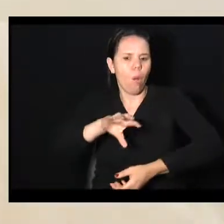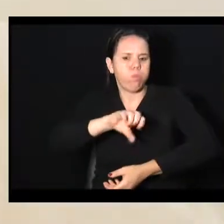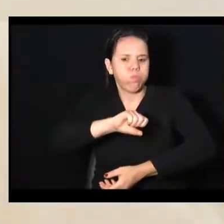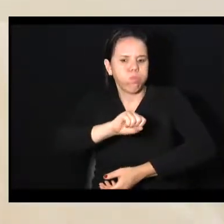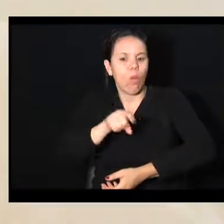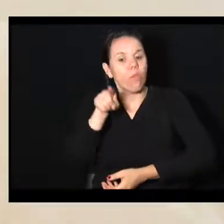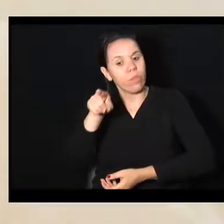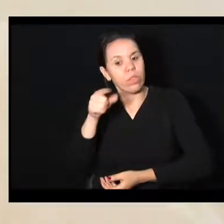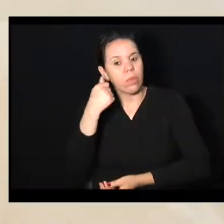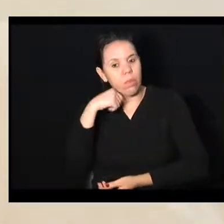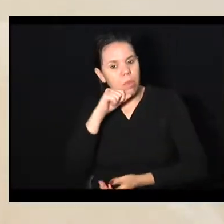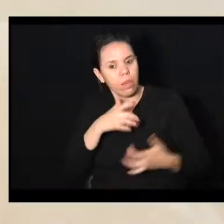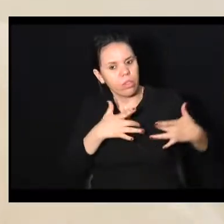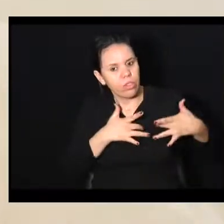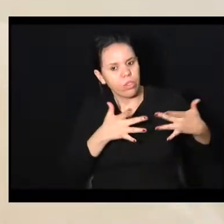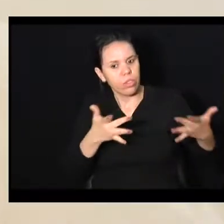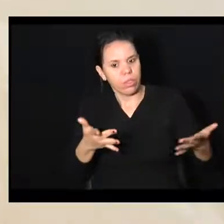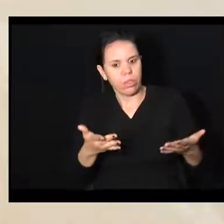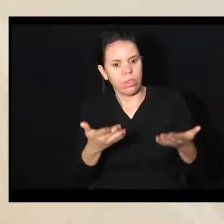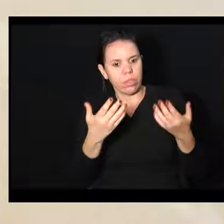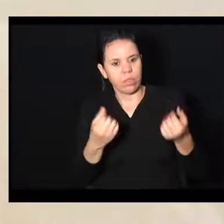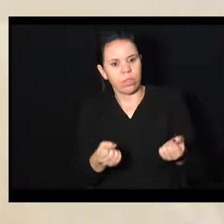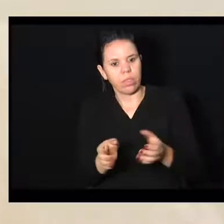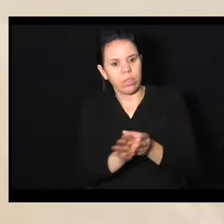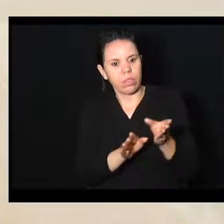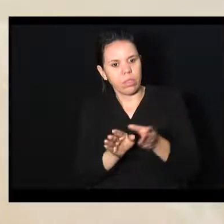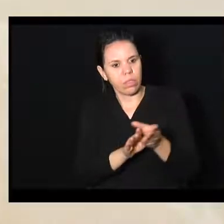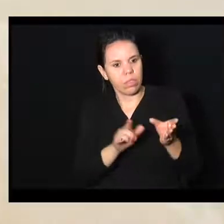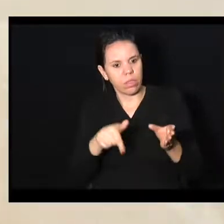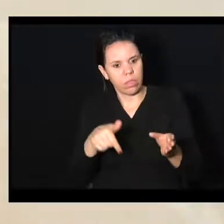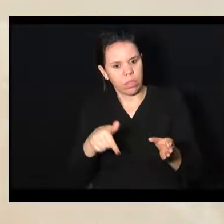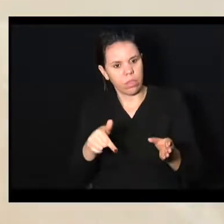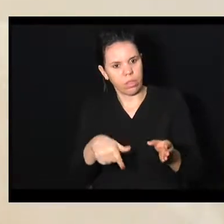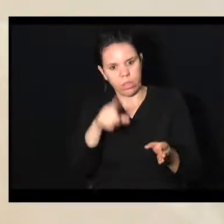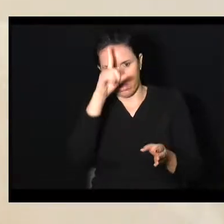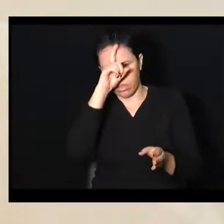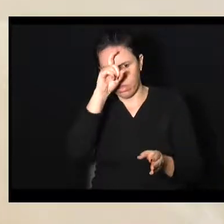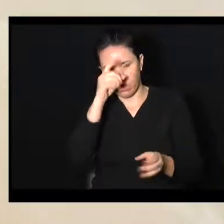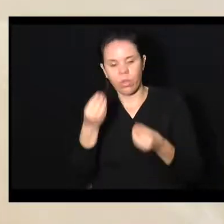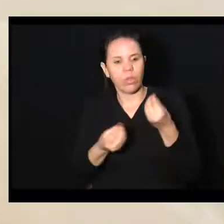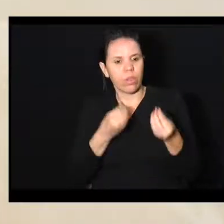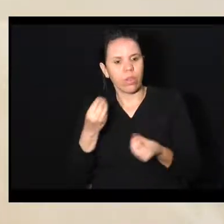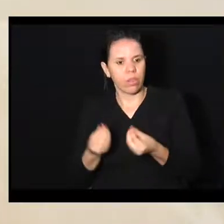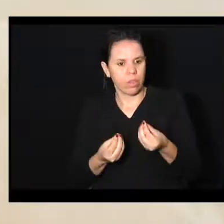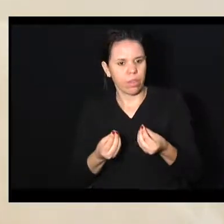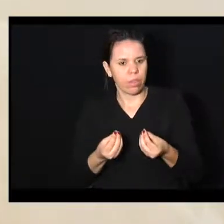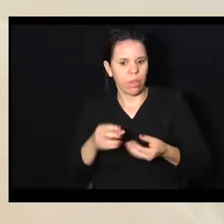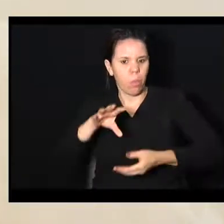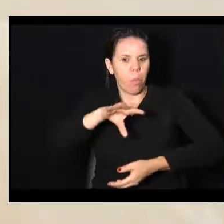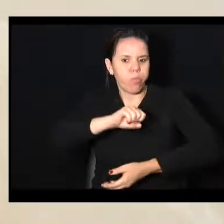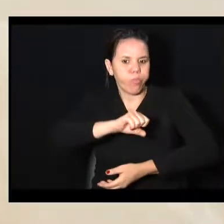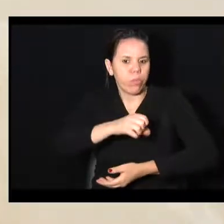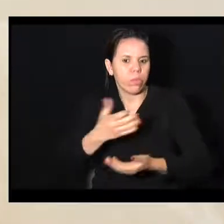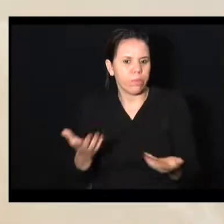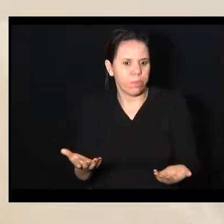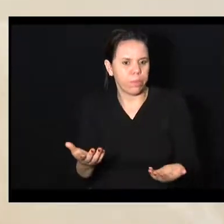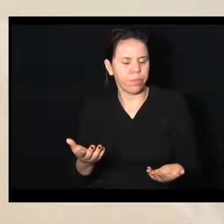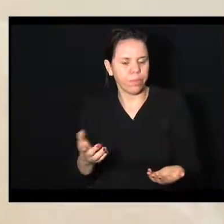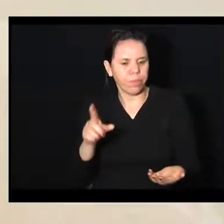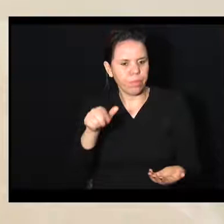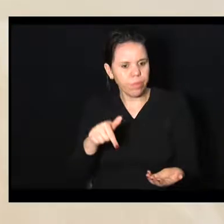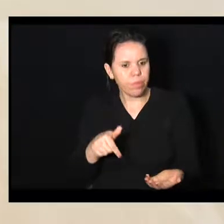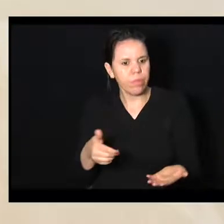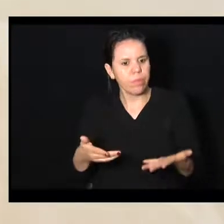mãe, pode receber a orientação aqui mesmo no hospital a respeito desse aleitamento, essa